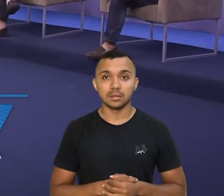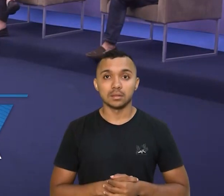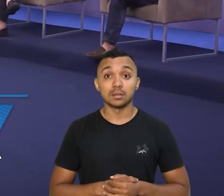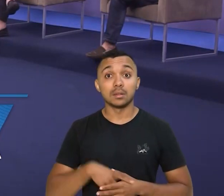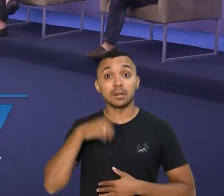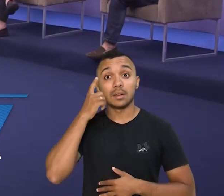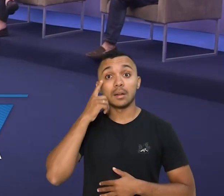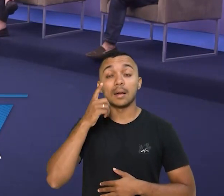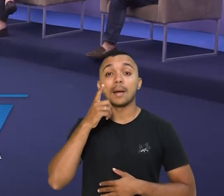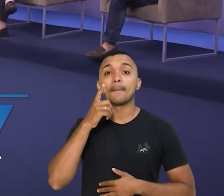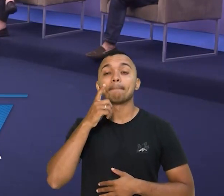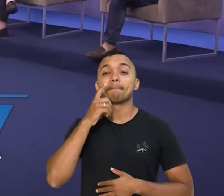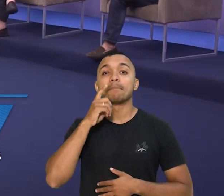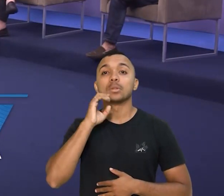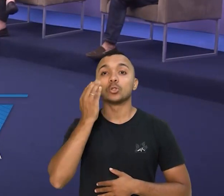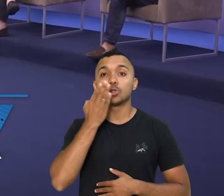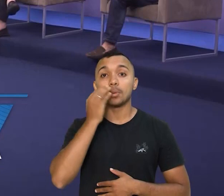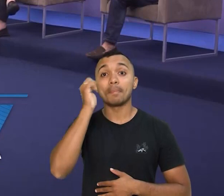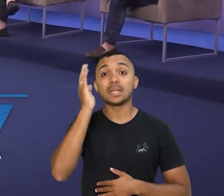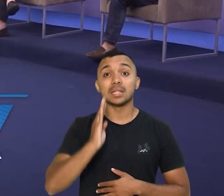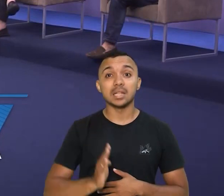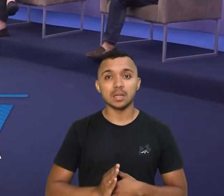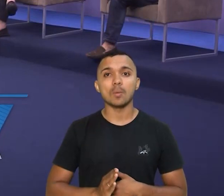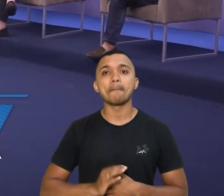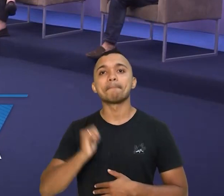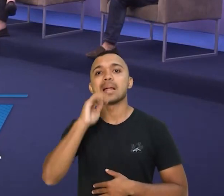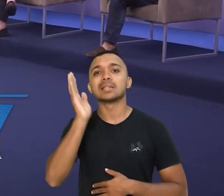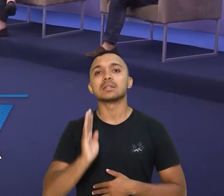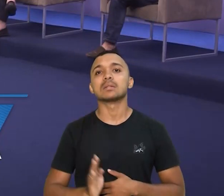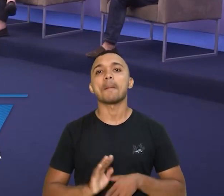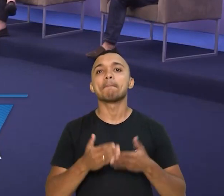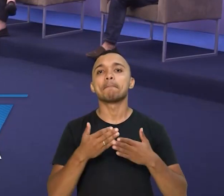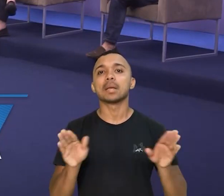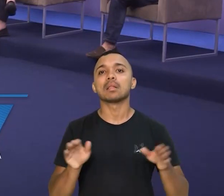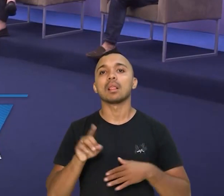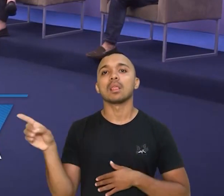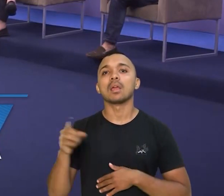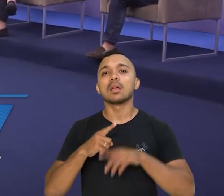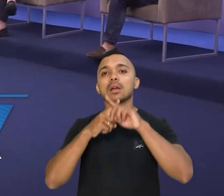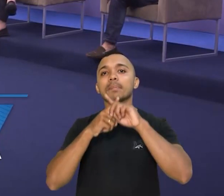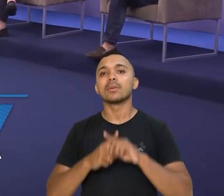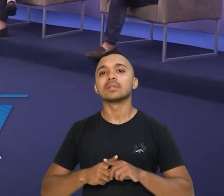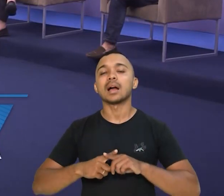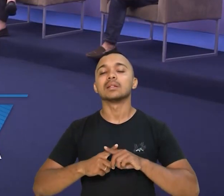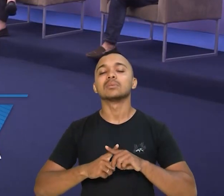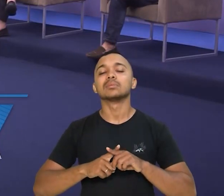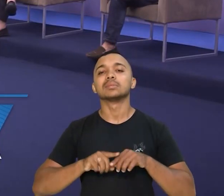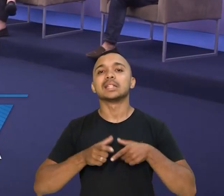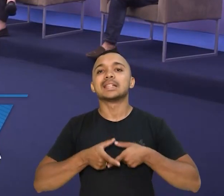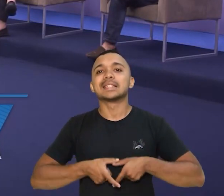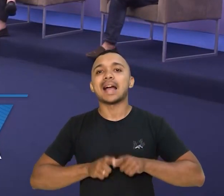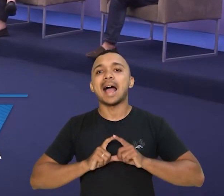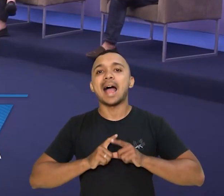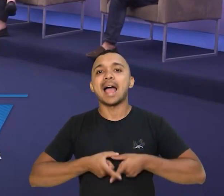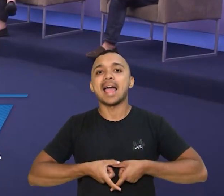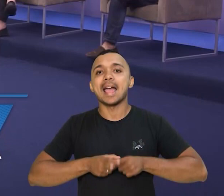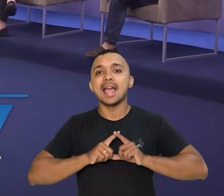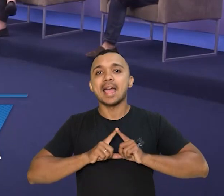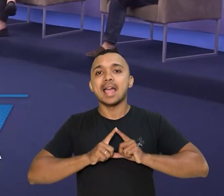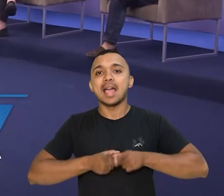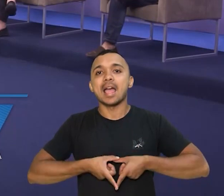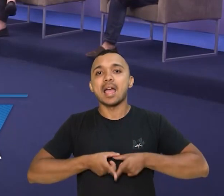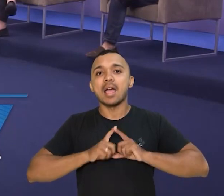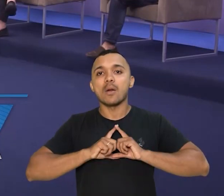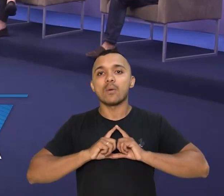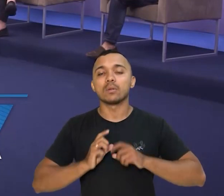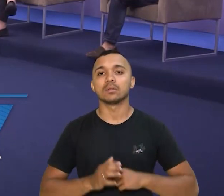brasileira foi eliminada por Israel. Aliás, empatou na Venezuela. Com um golaço. Mas o sub-20. Com um golaço, hein?